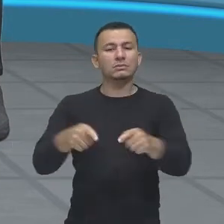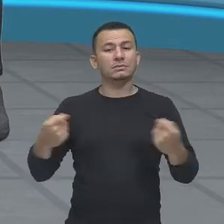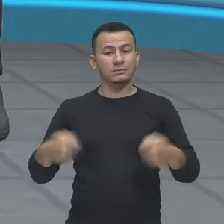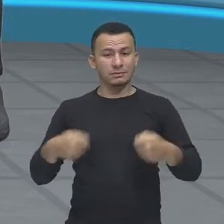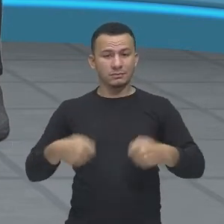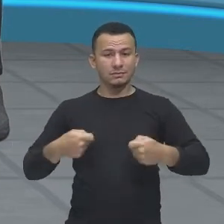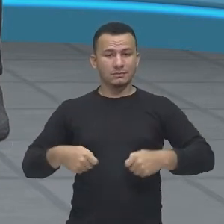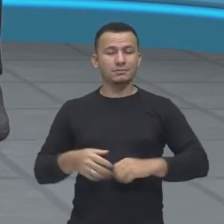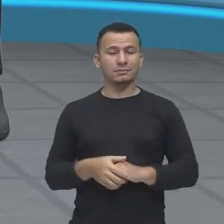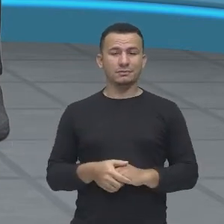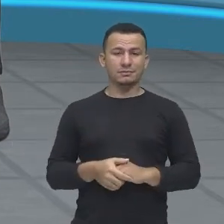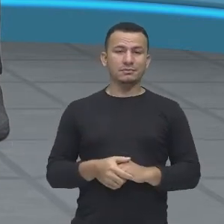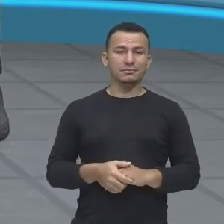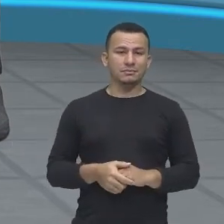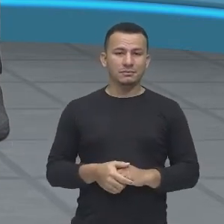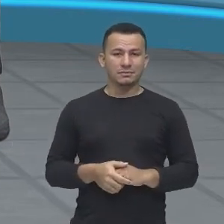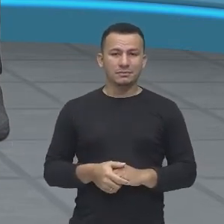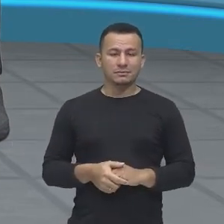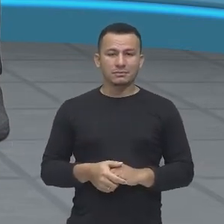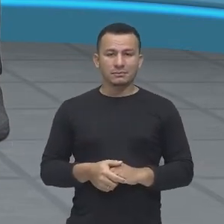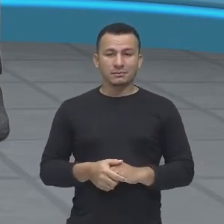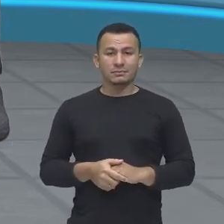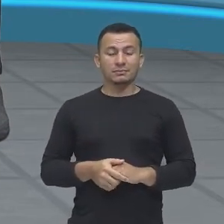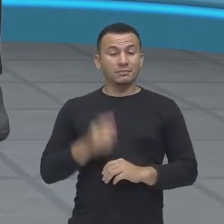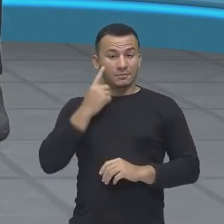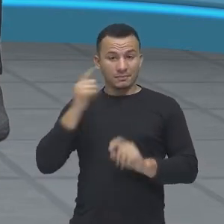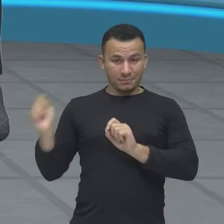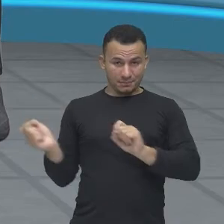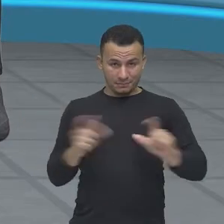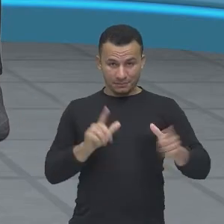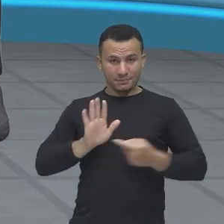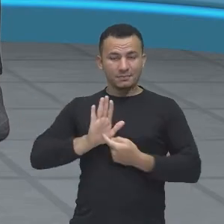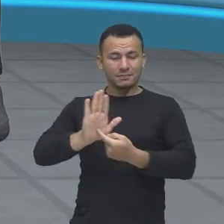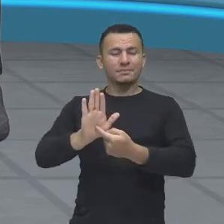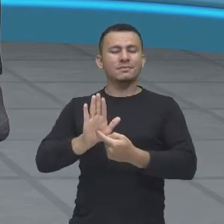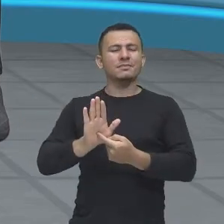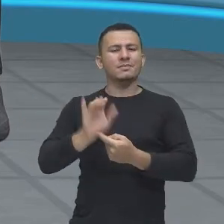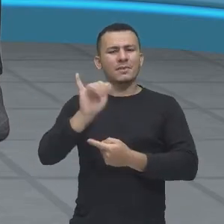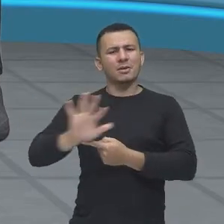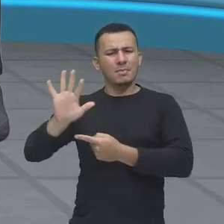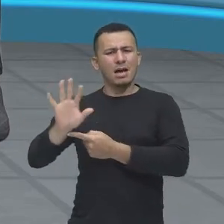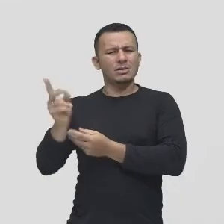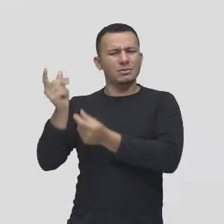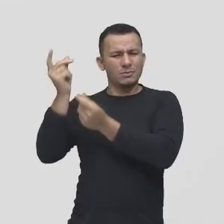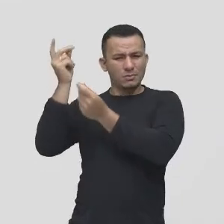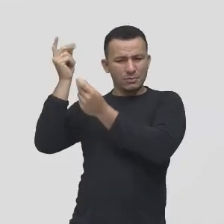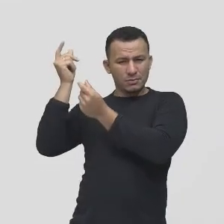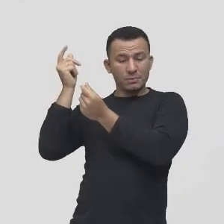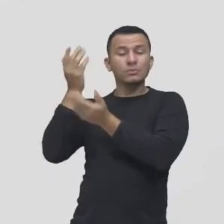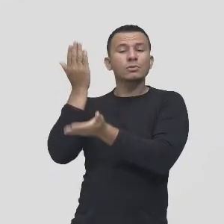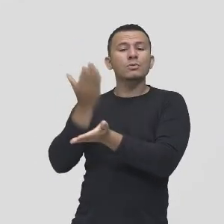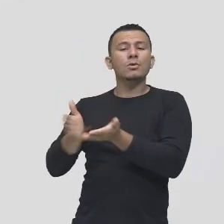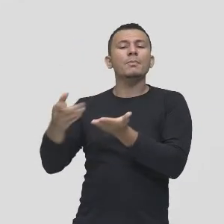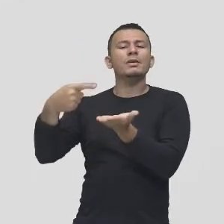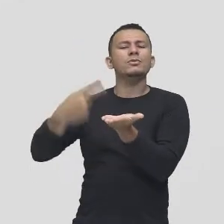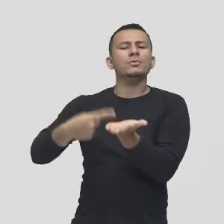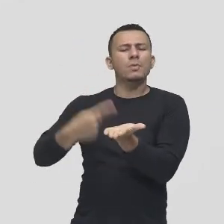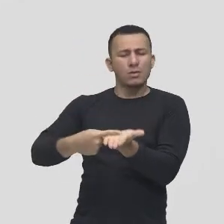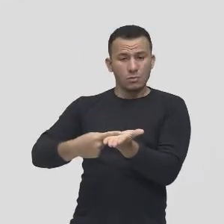esse novo comércio internacional, né? Na próxima tela a gente vai ver aí uma imagem antiga, né, do começo do